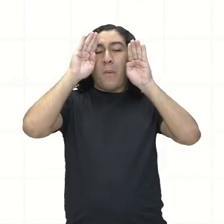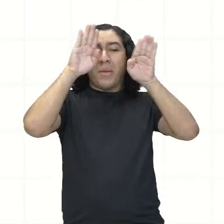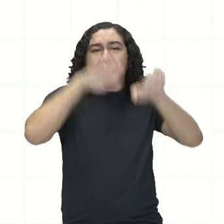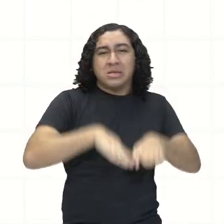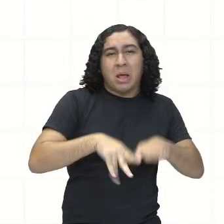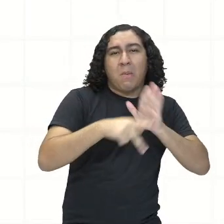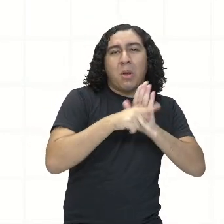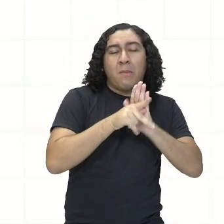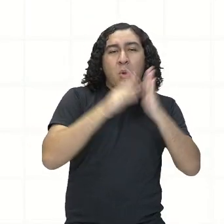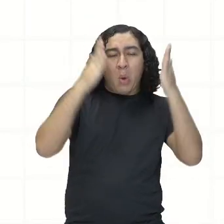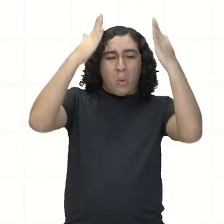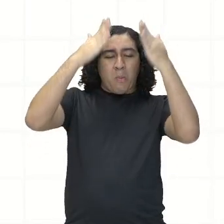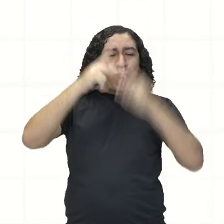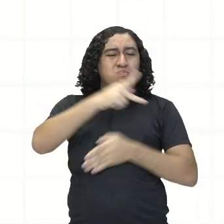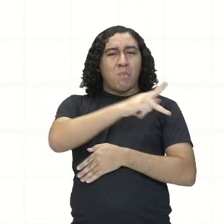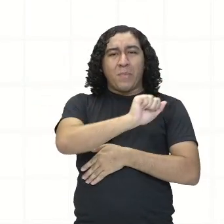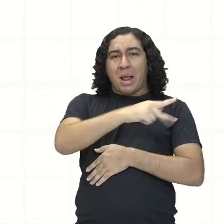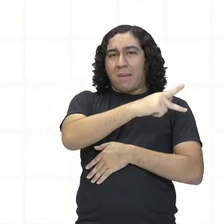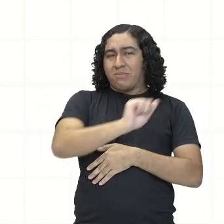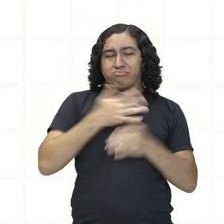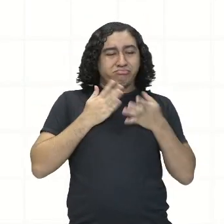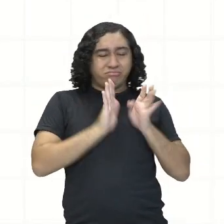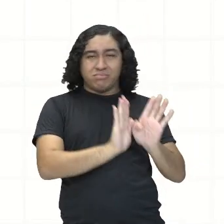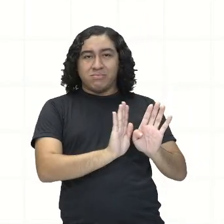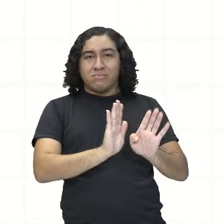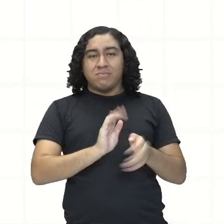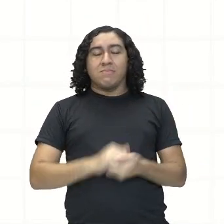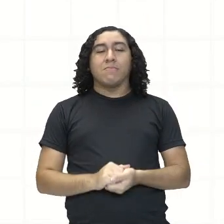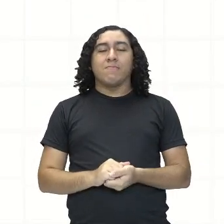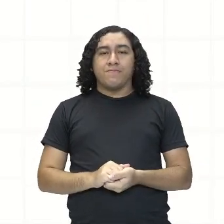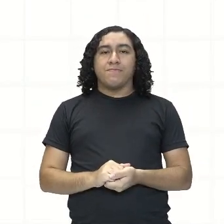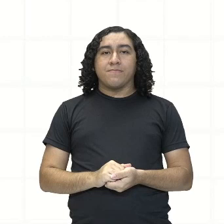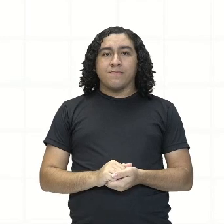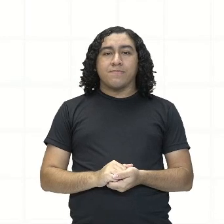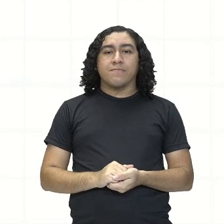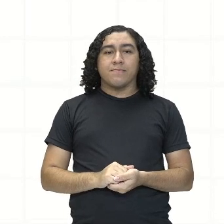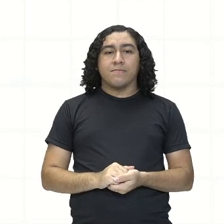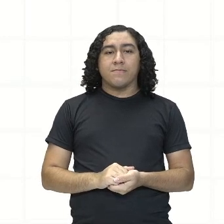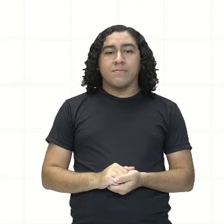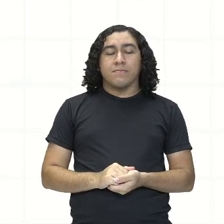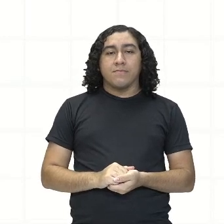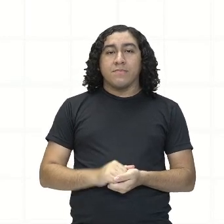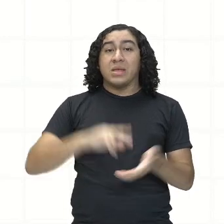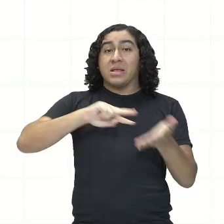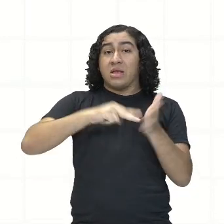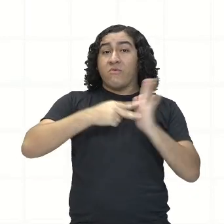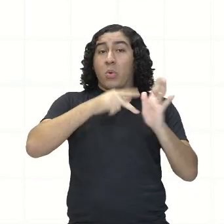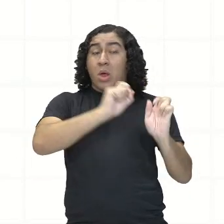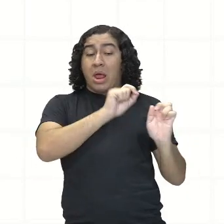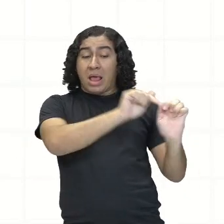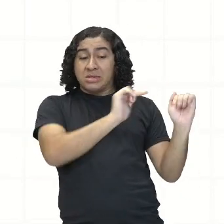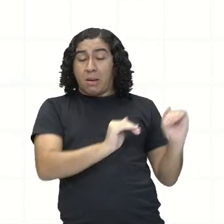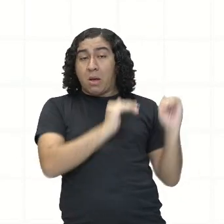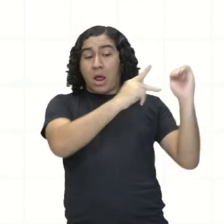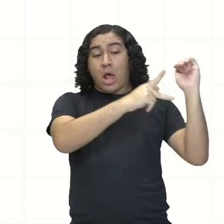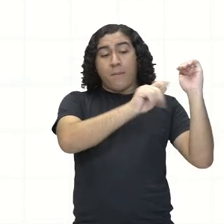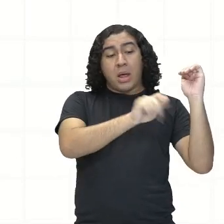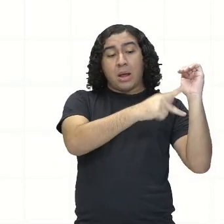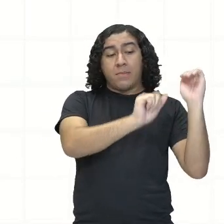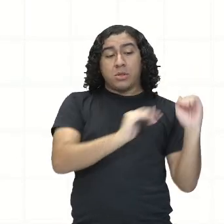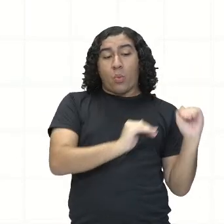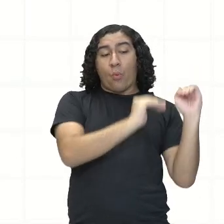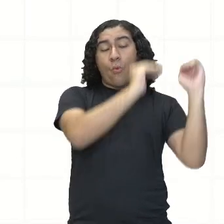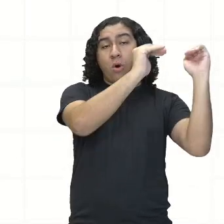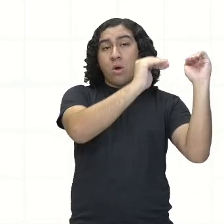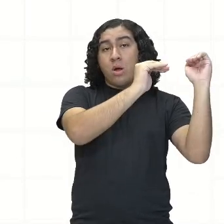uma das situações, uma das regras da Igreja Católica é a infalibilidade do poder papal. Então, quando se fala aí que eles